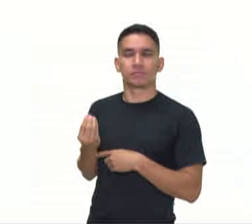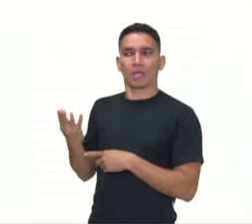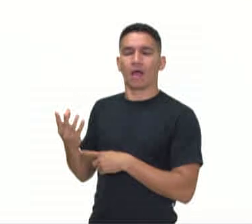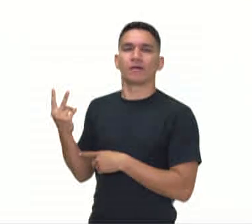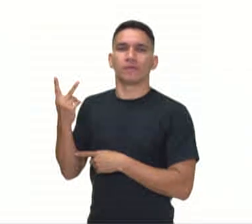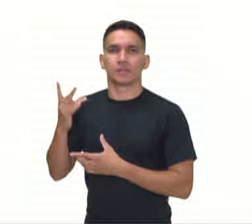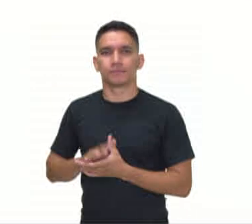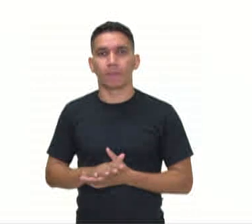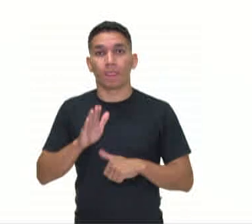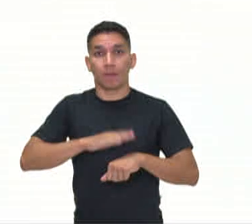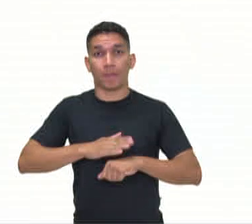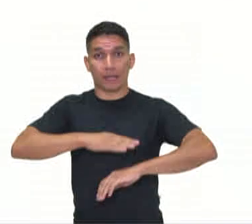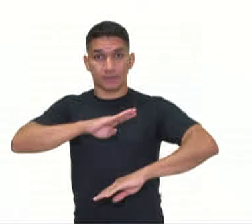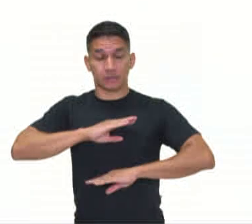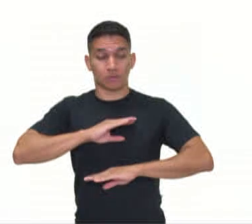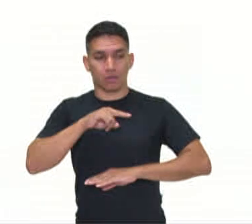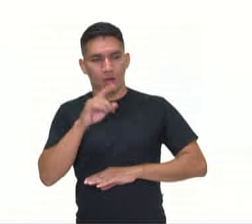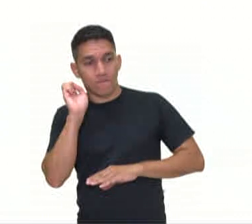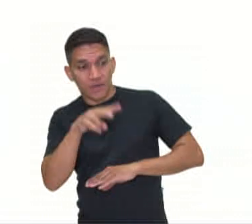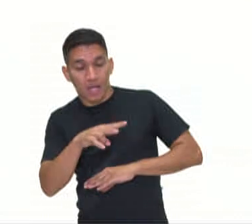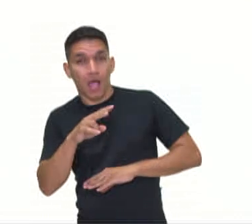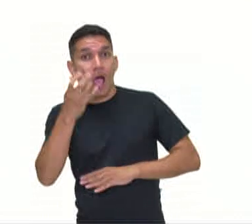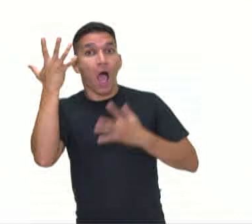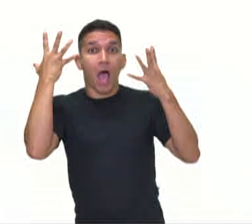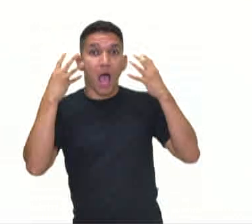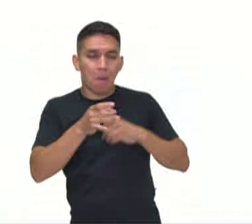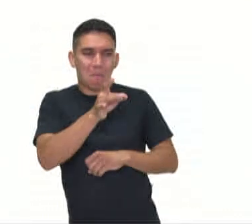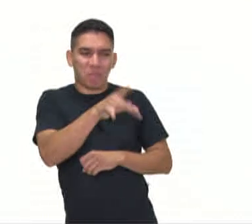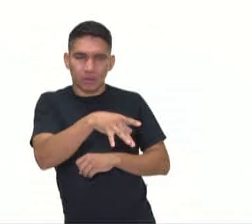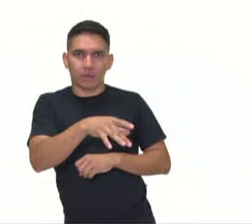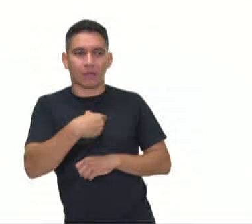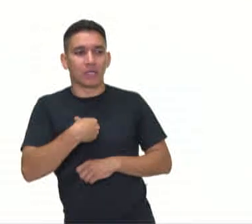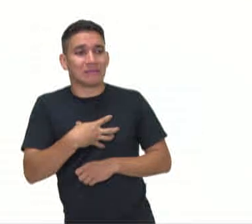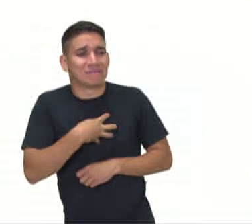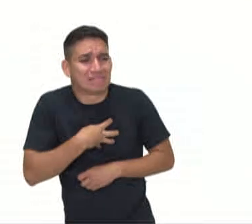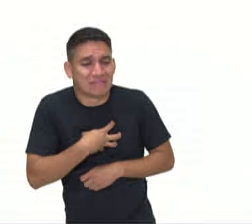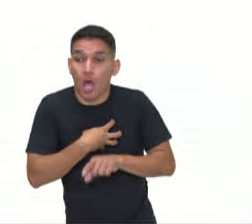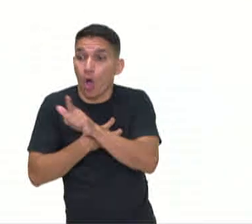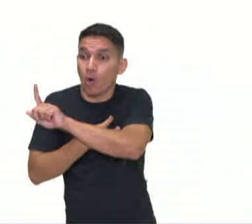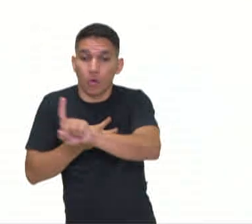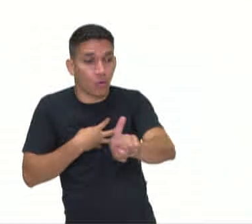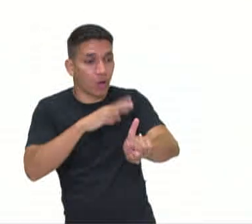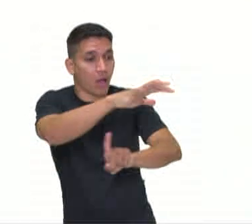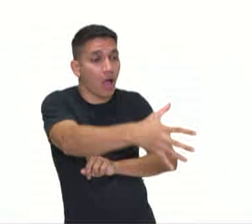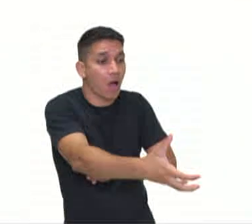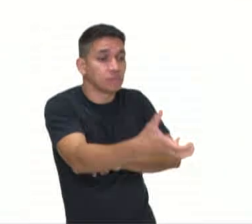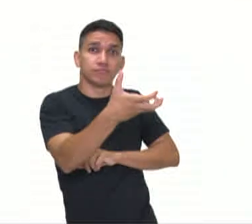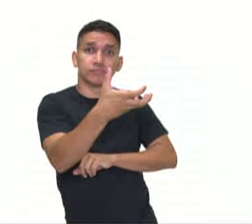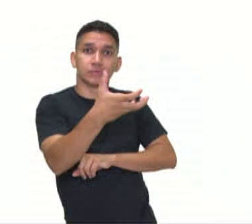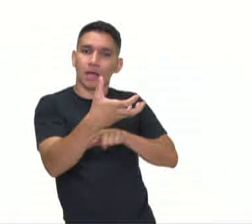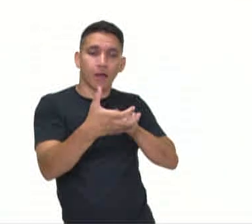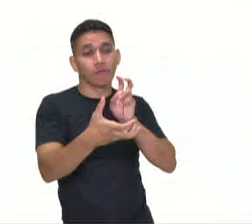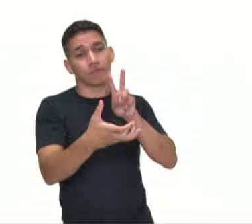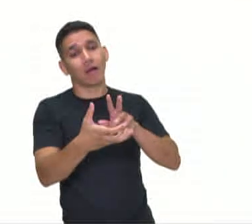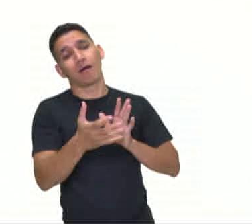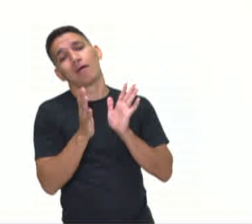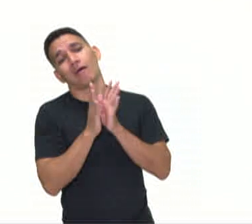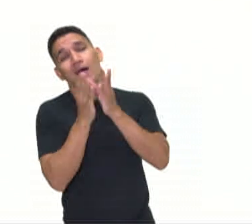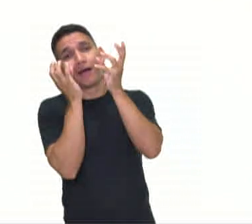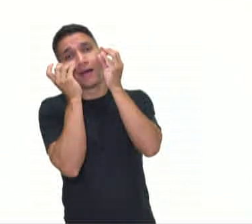pessoa resgatando o animal abandonado, isso me afeta positivamente. Atribuo a esta ação valores